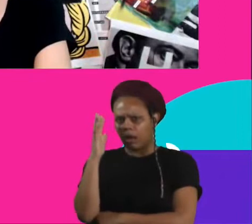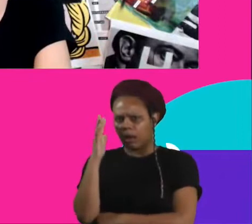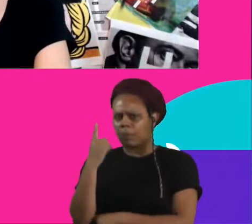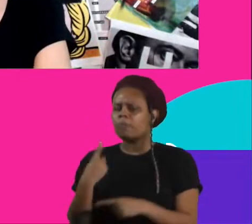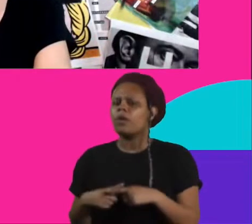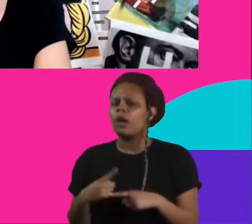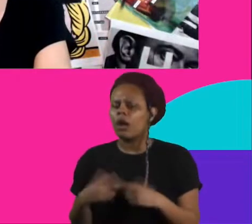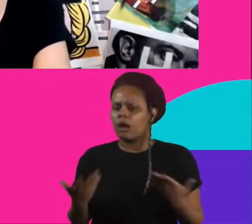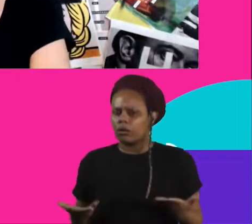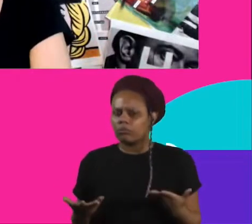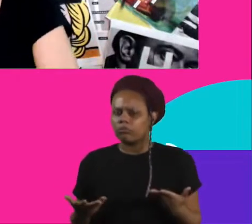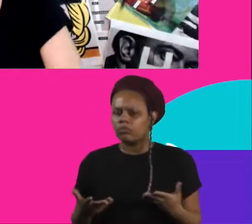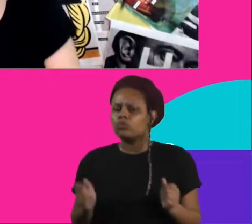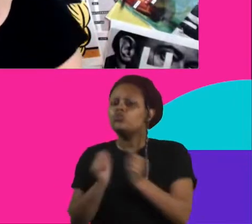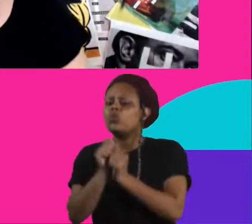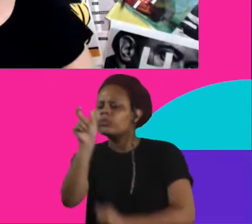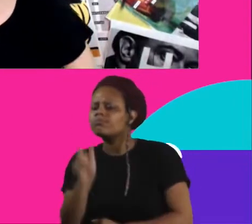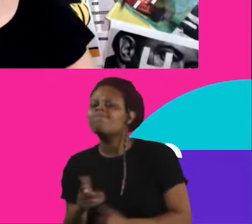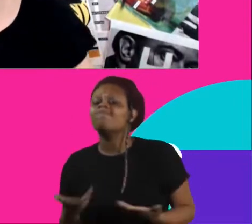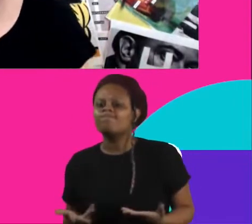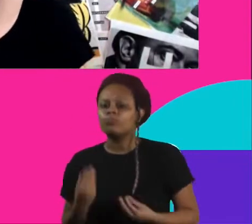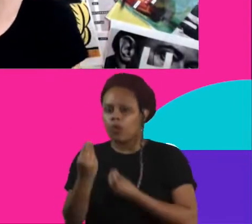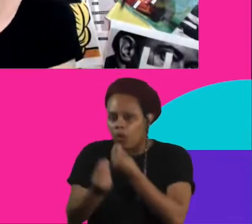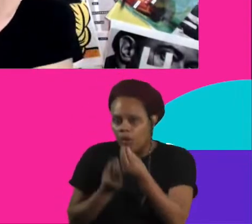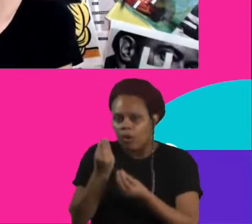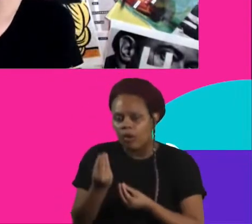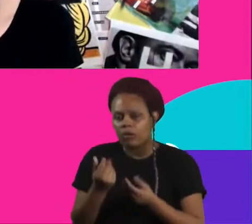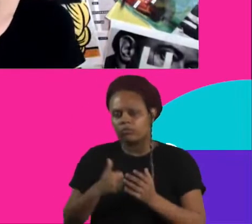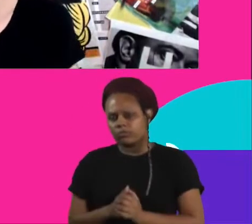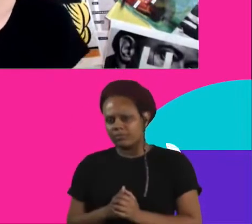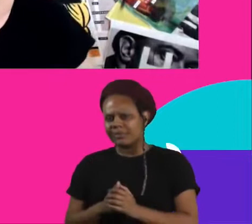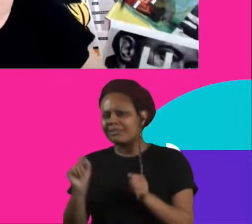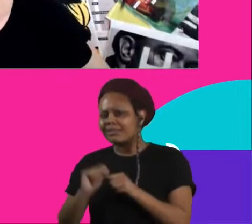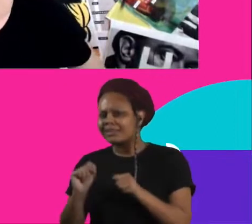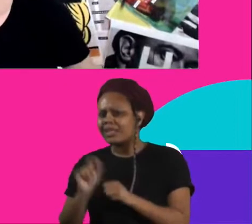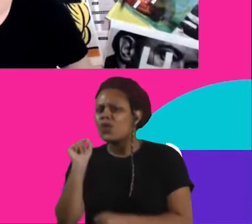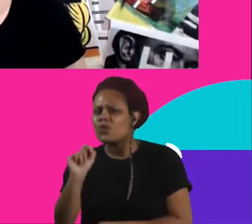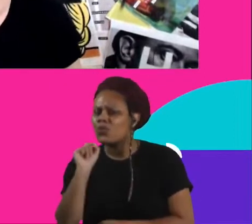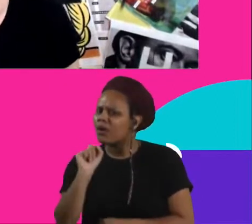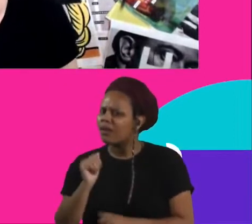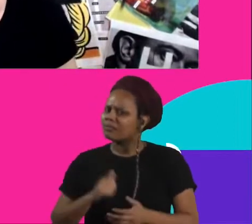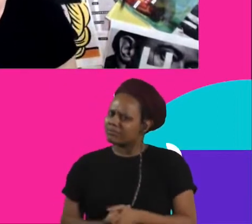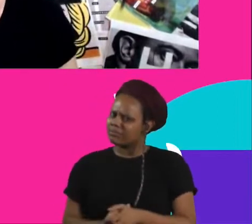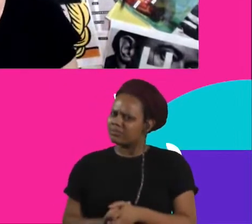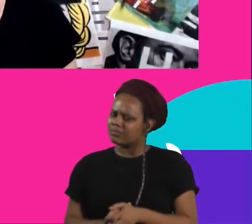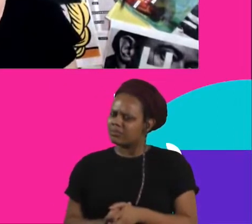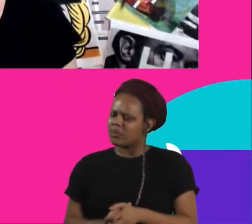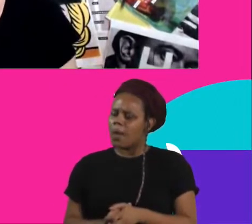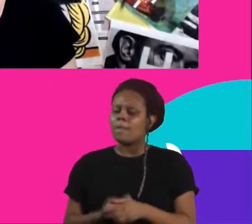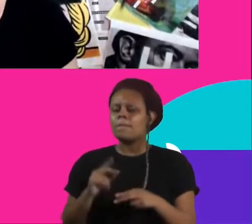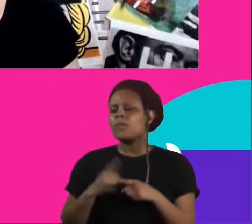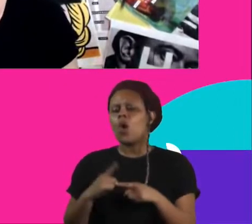quê? Com quem? Como? Fazendo o quê? Qual é a motivação para fazer